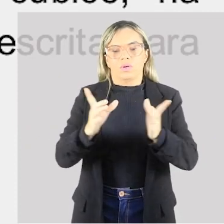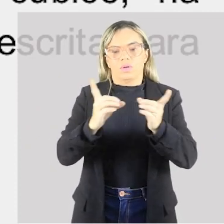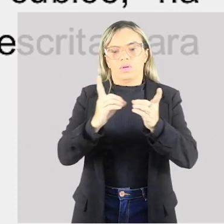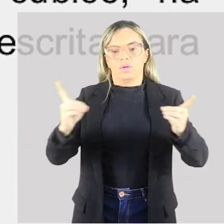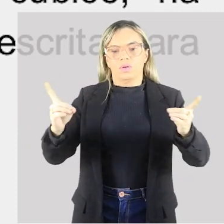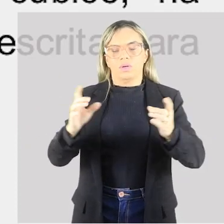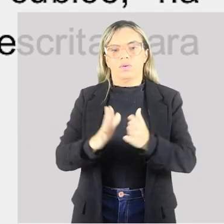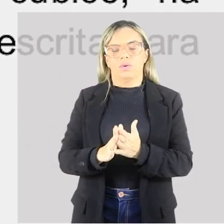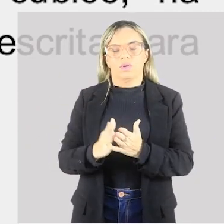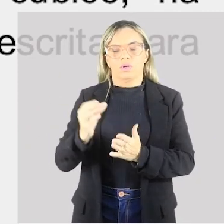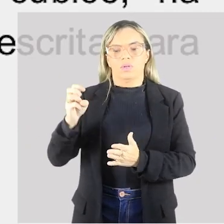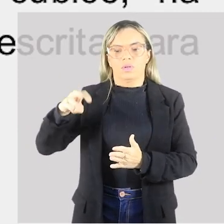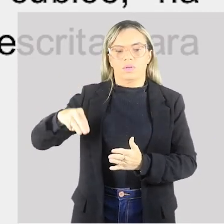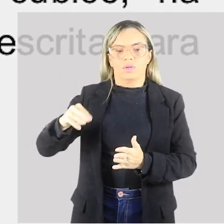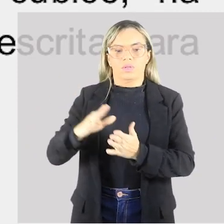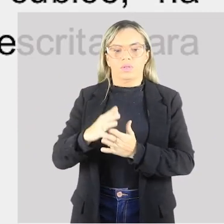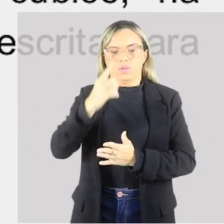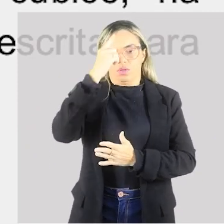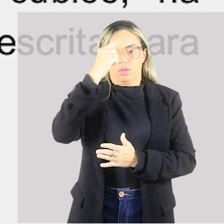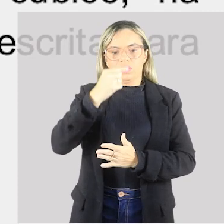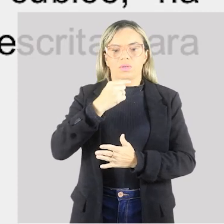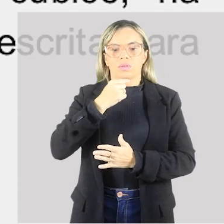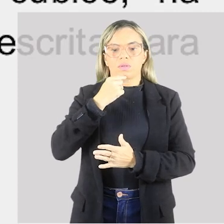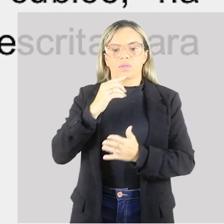centímetros estão indicadas na figura.